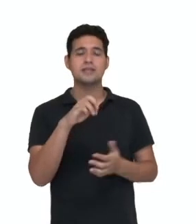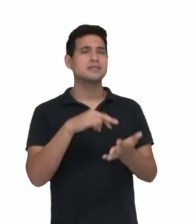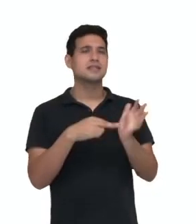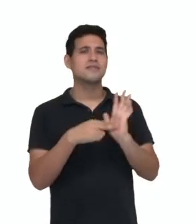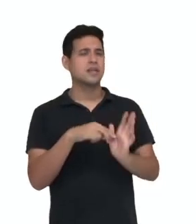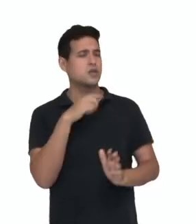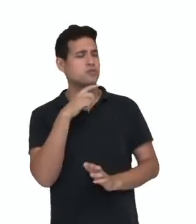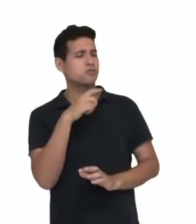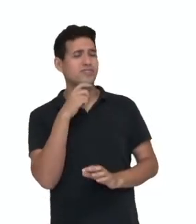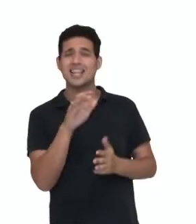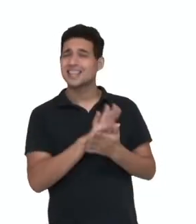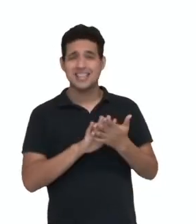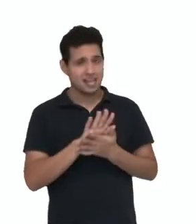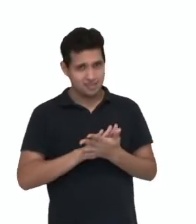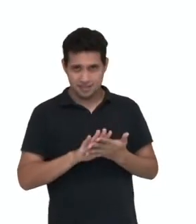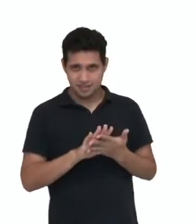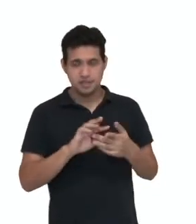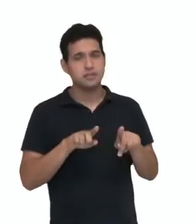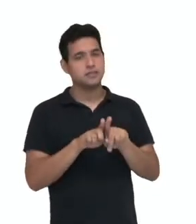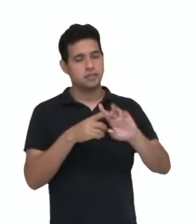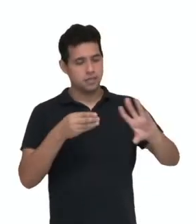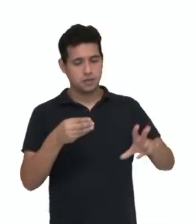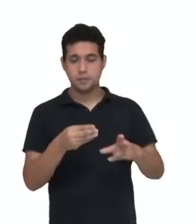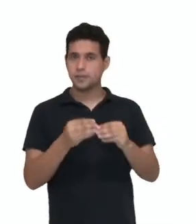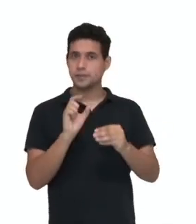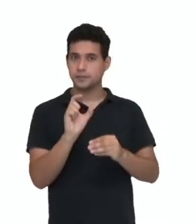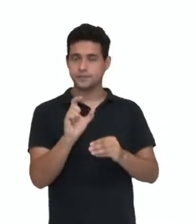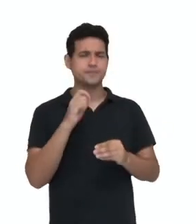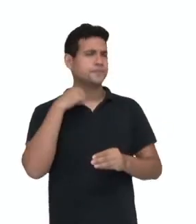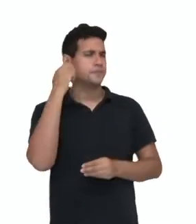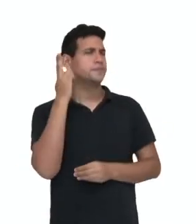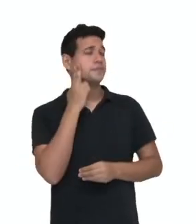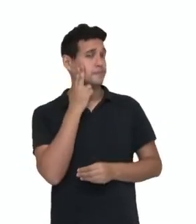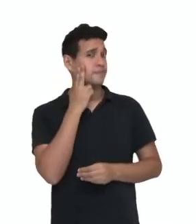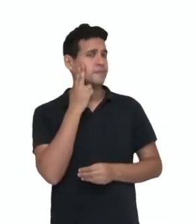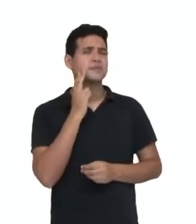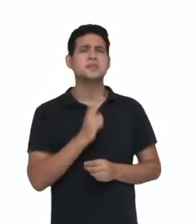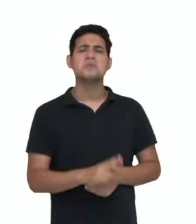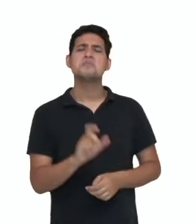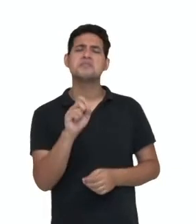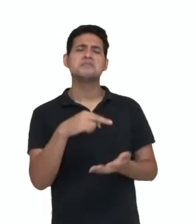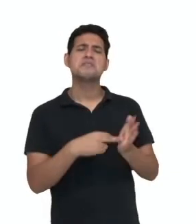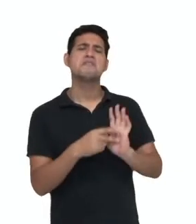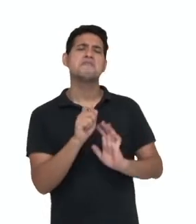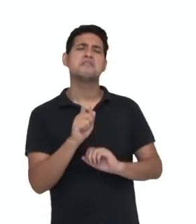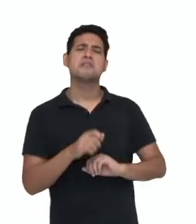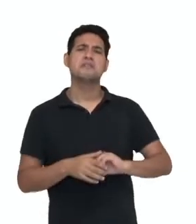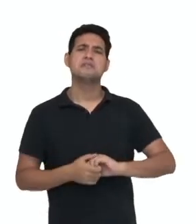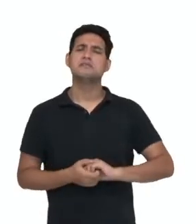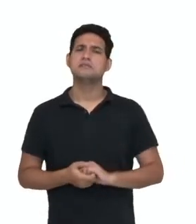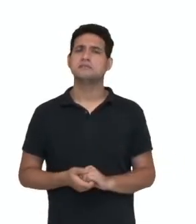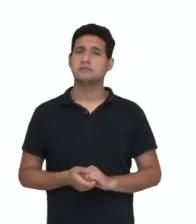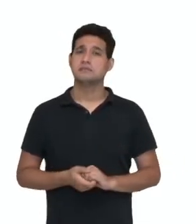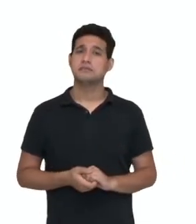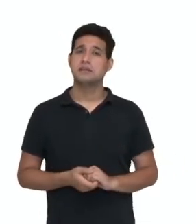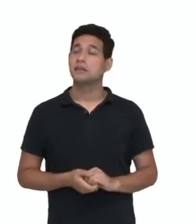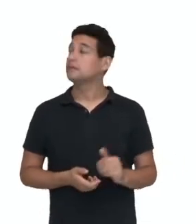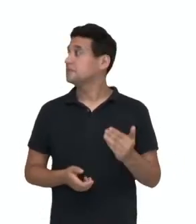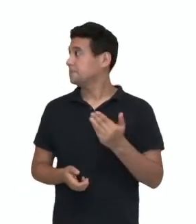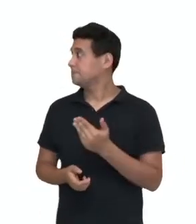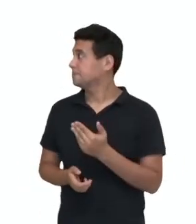adverbio rotundamente complementa el adjetivo negra. ¿Qué simboliza? Este